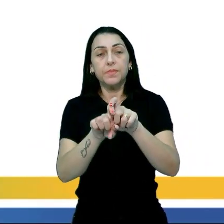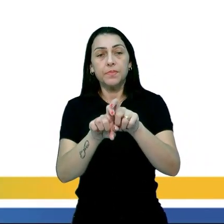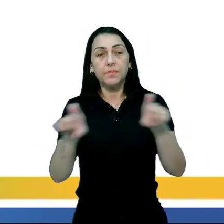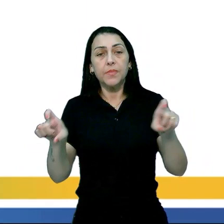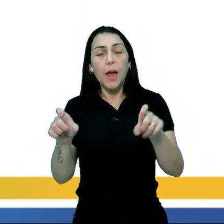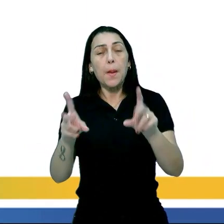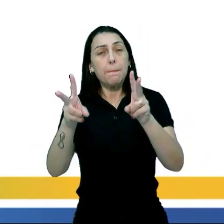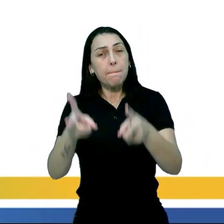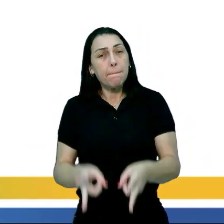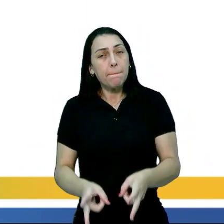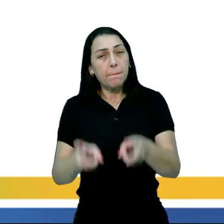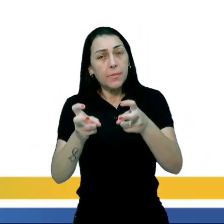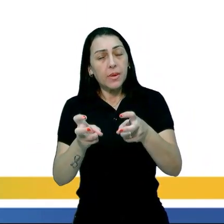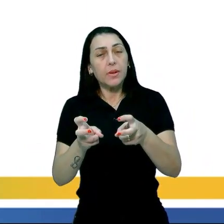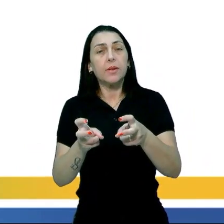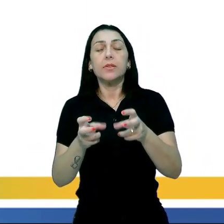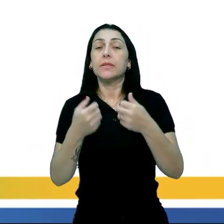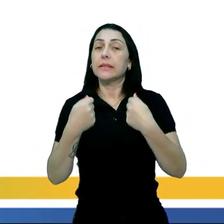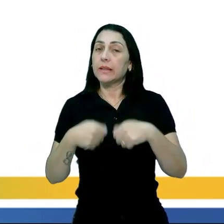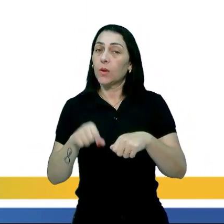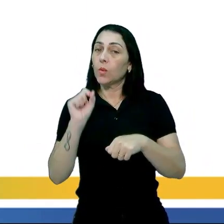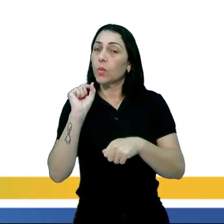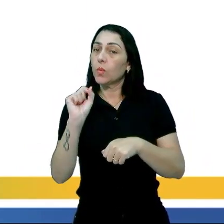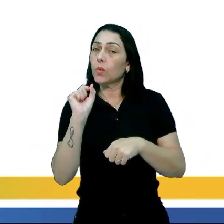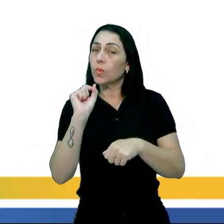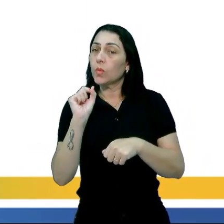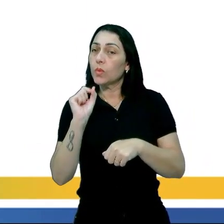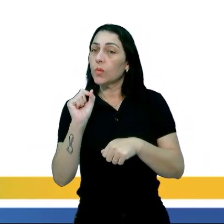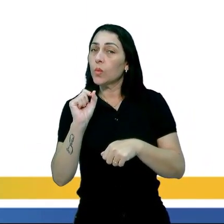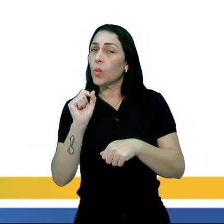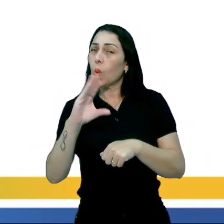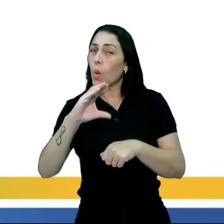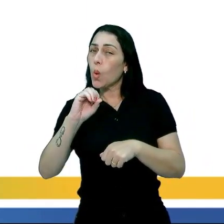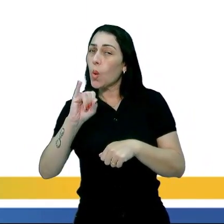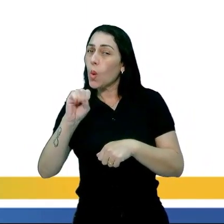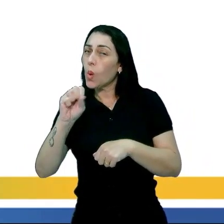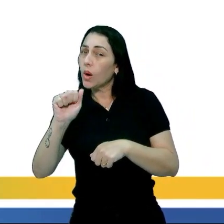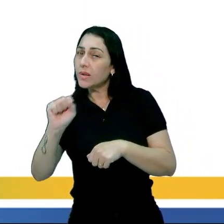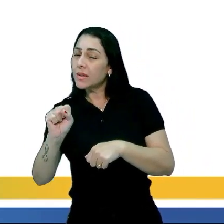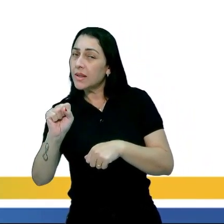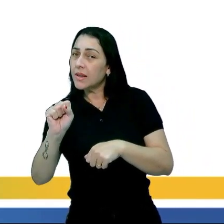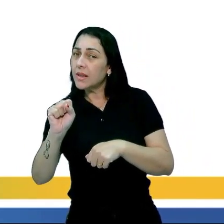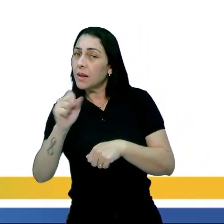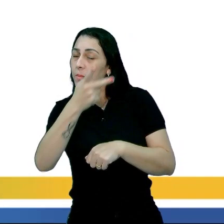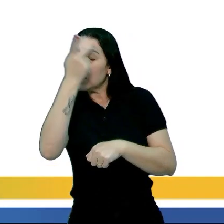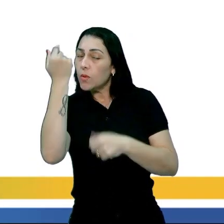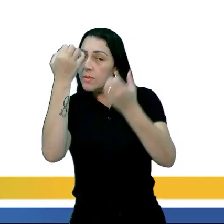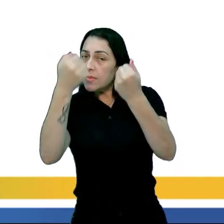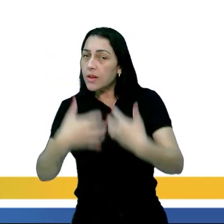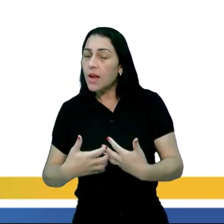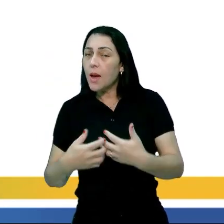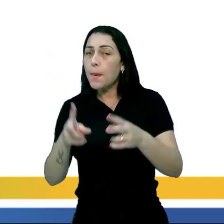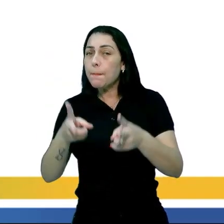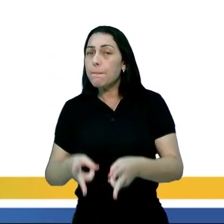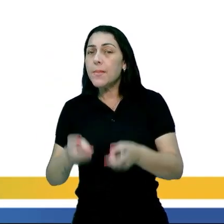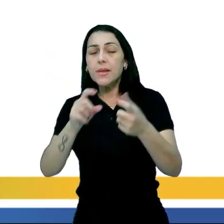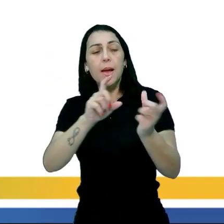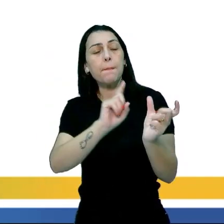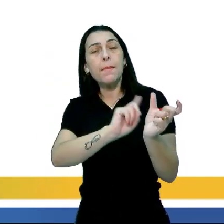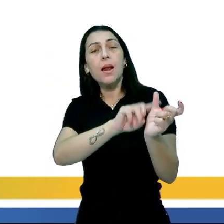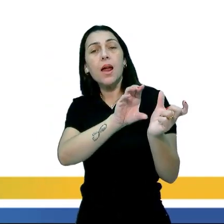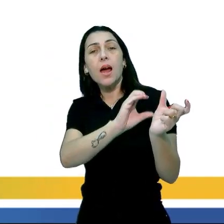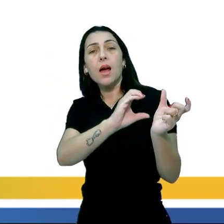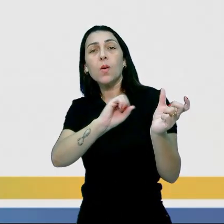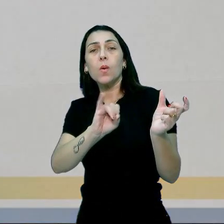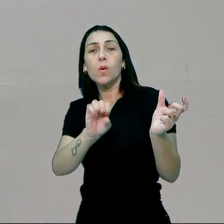Então percebam, deveriam ser considerados como coisas. Percebam que a palavra coisas,